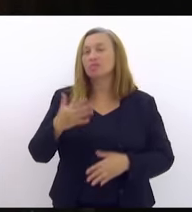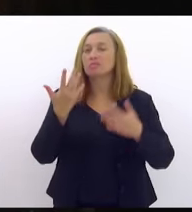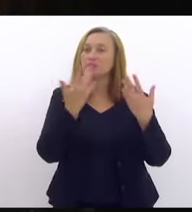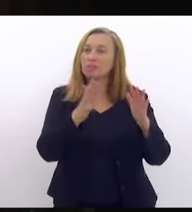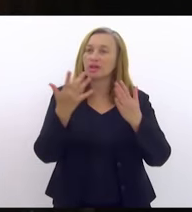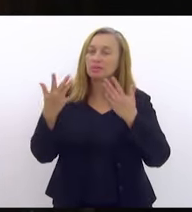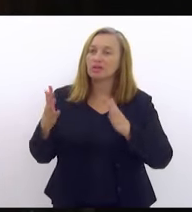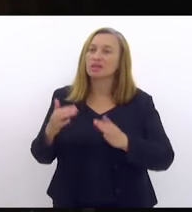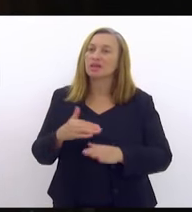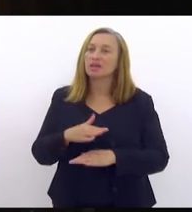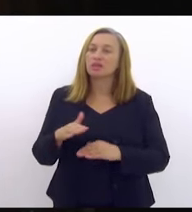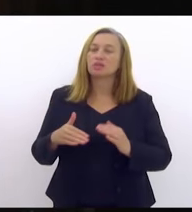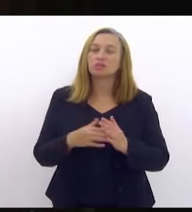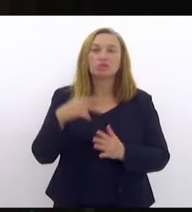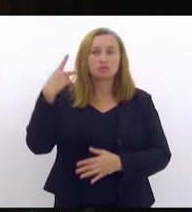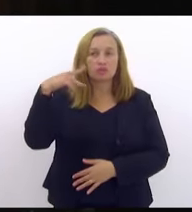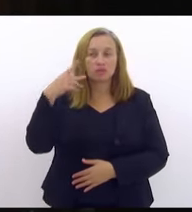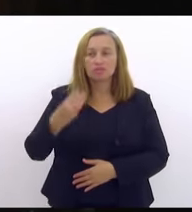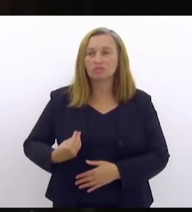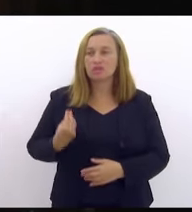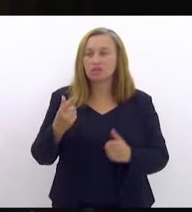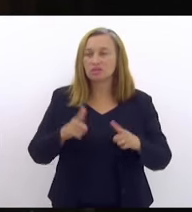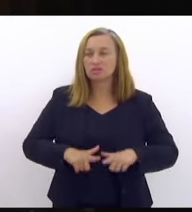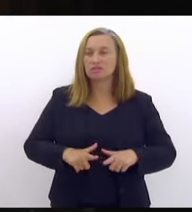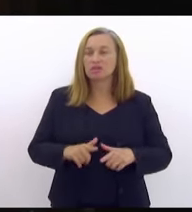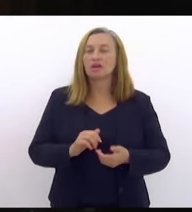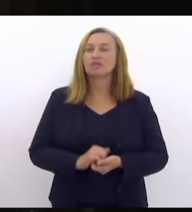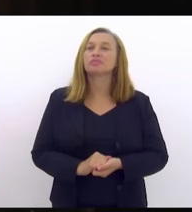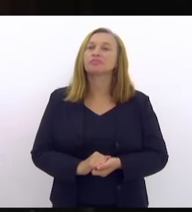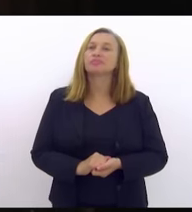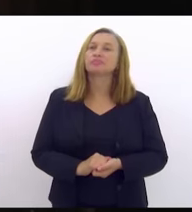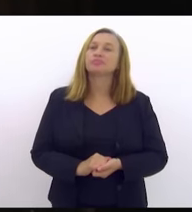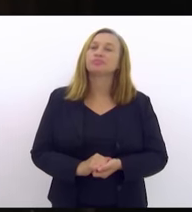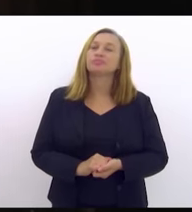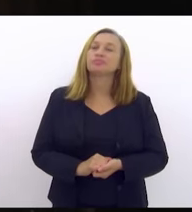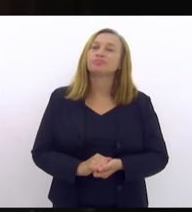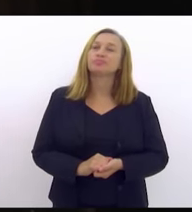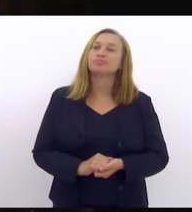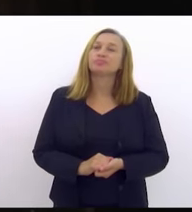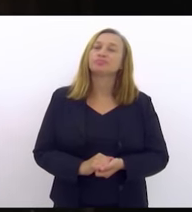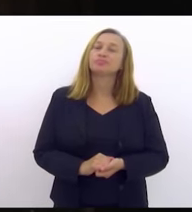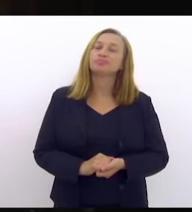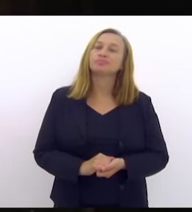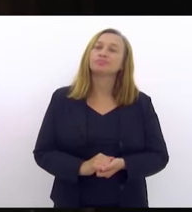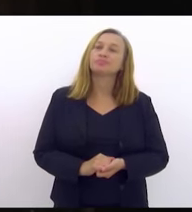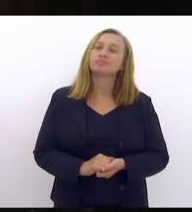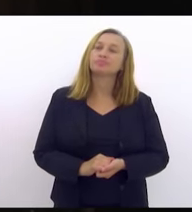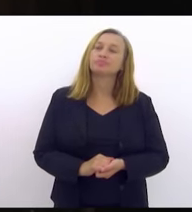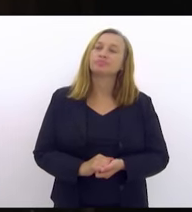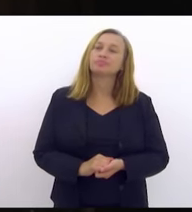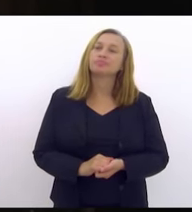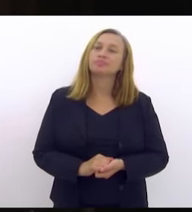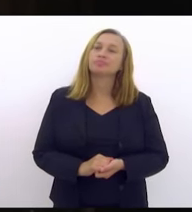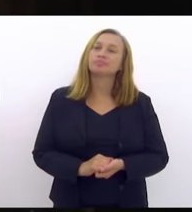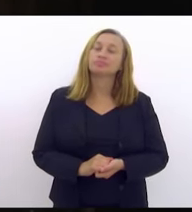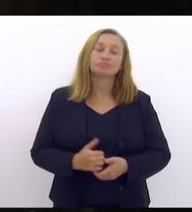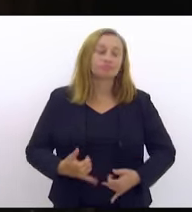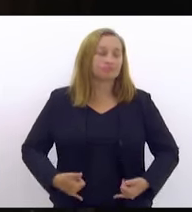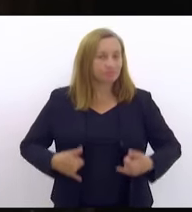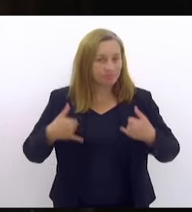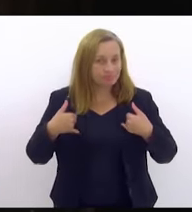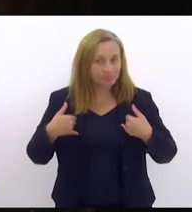parabenizar os vereadores que estão aqui, a autoridade que está aqui nessa casa, que é uma